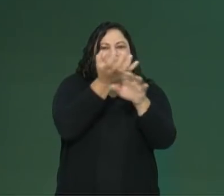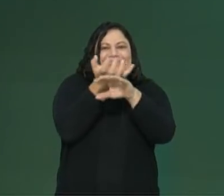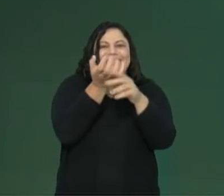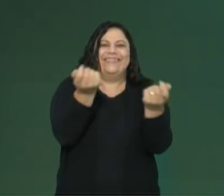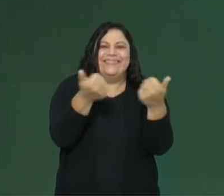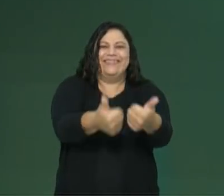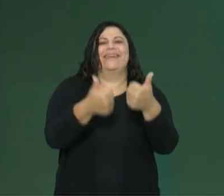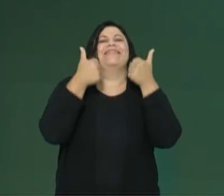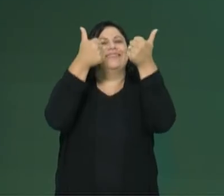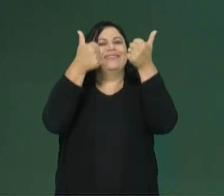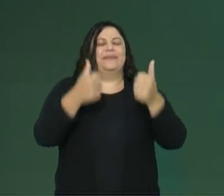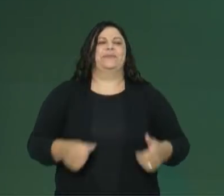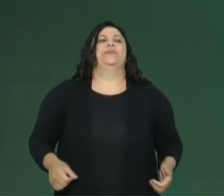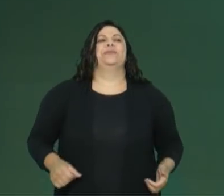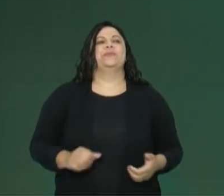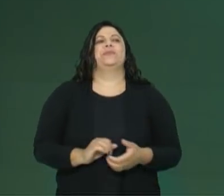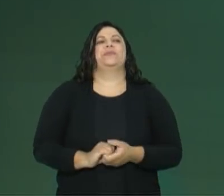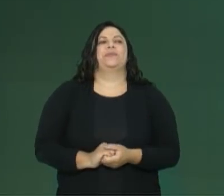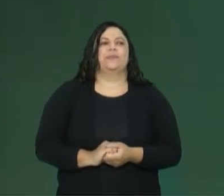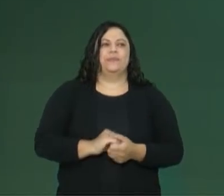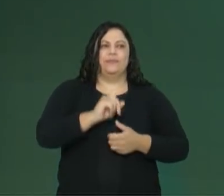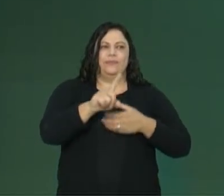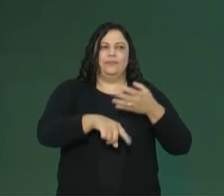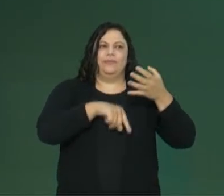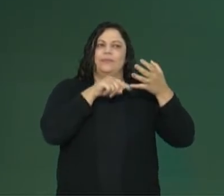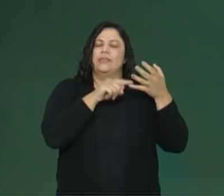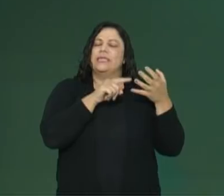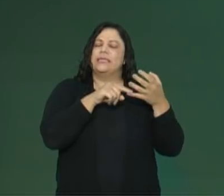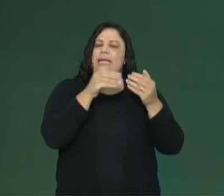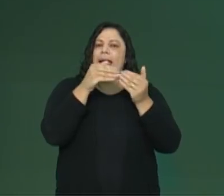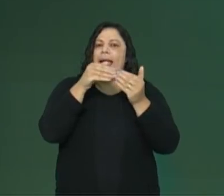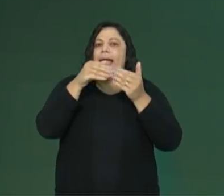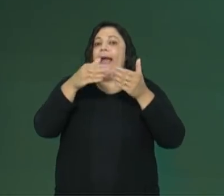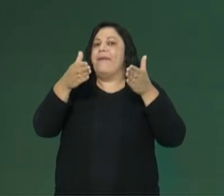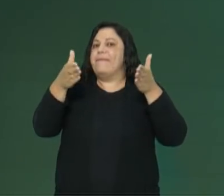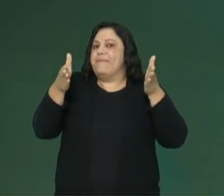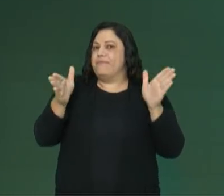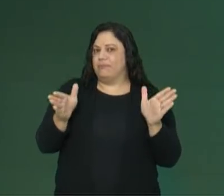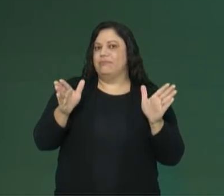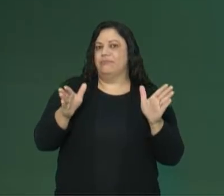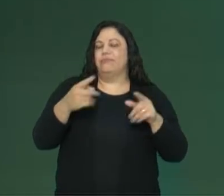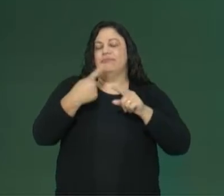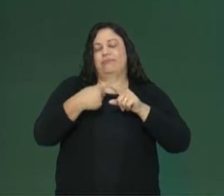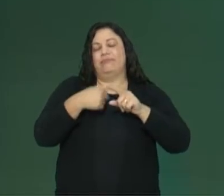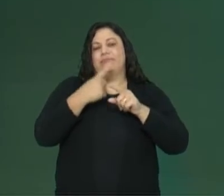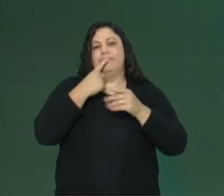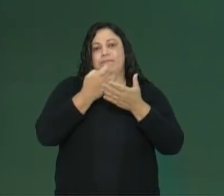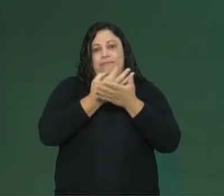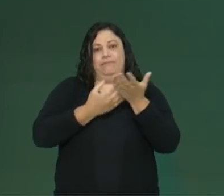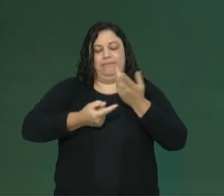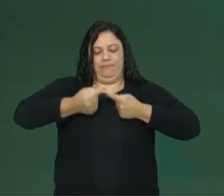Circulação aberta, exceto polvos e lulas, que o sangue está nos vasos sanguíneos.